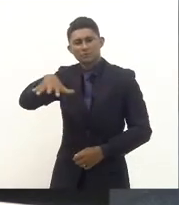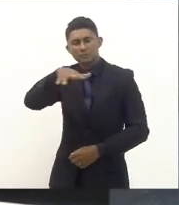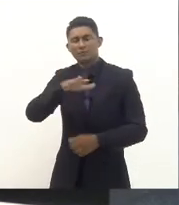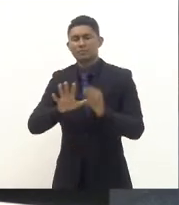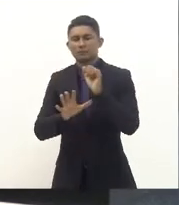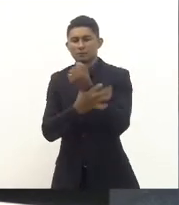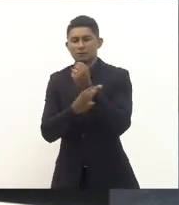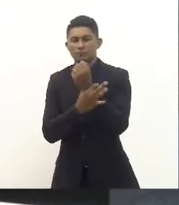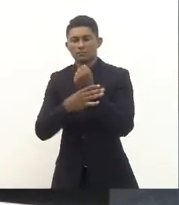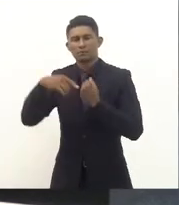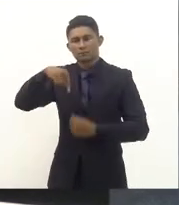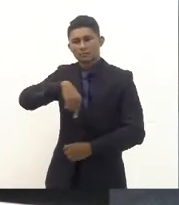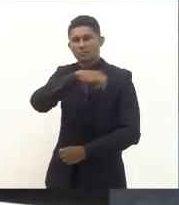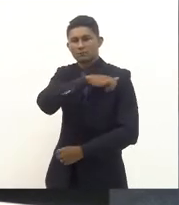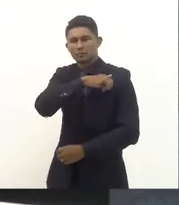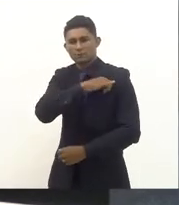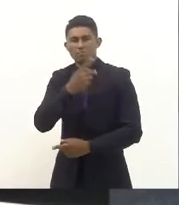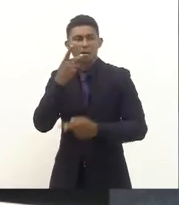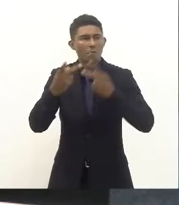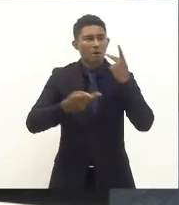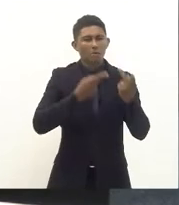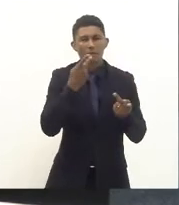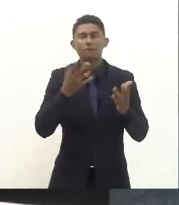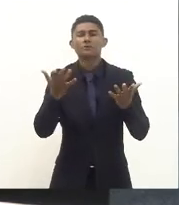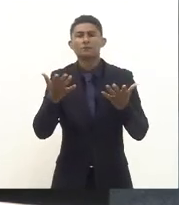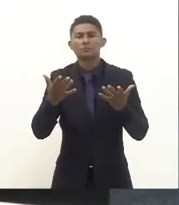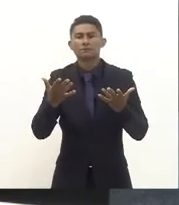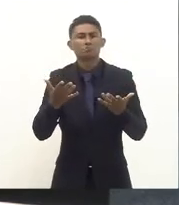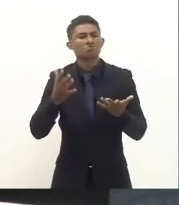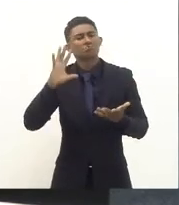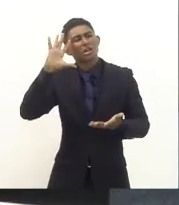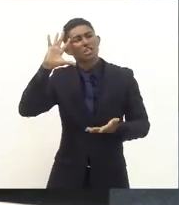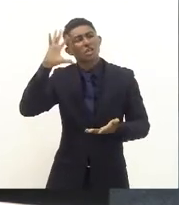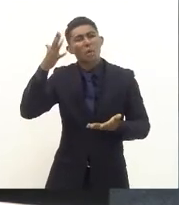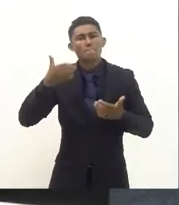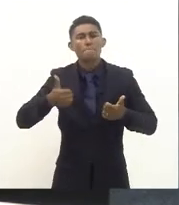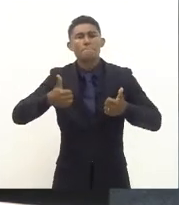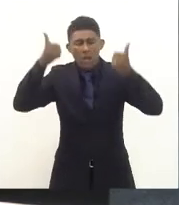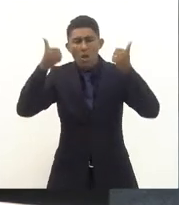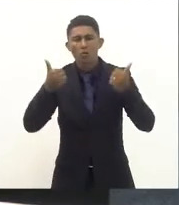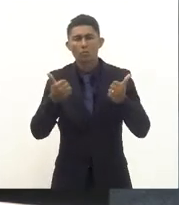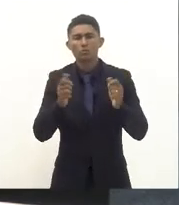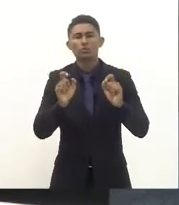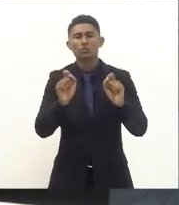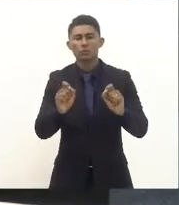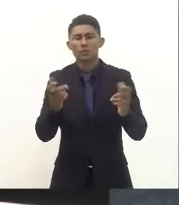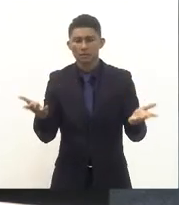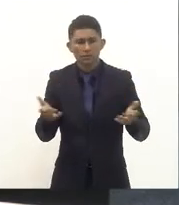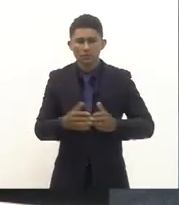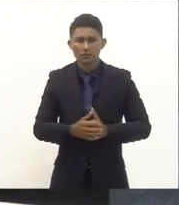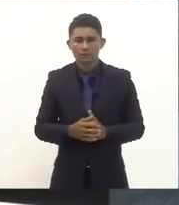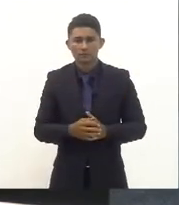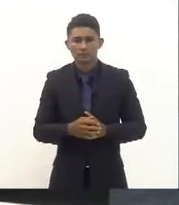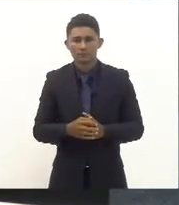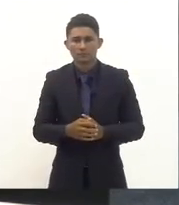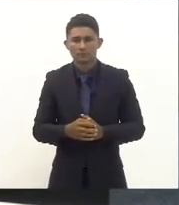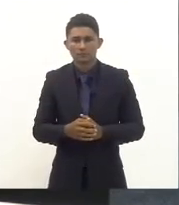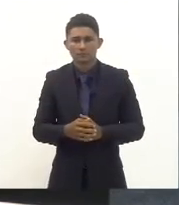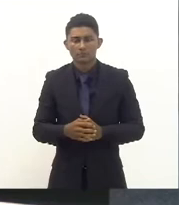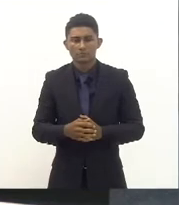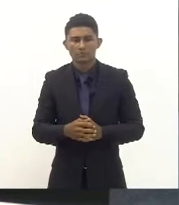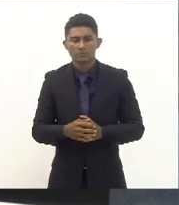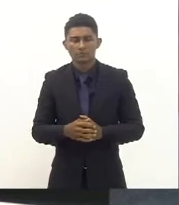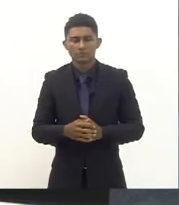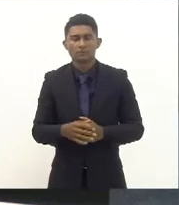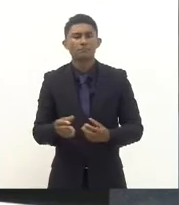do Estado do Rio de Janeiro A melhor solução para que não haja né Para que não